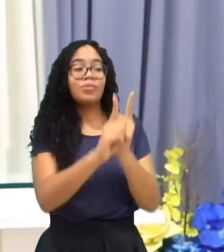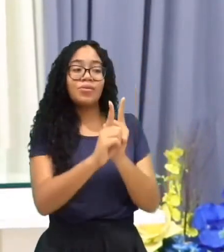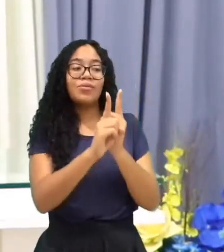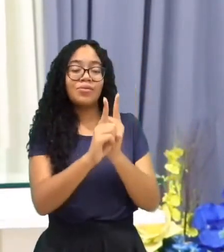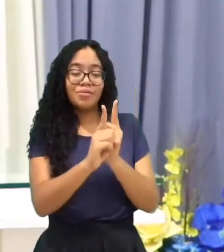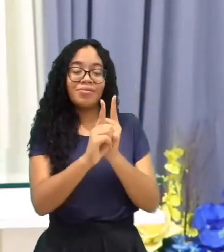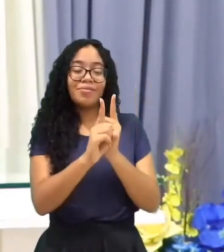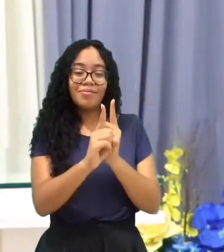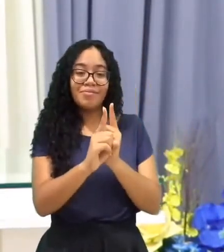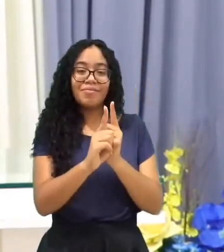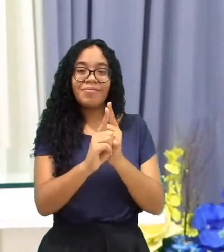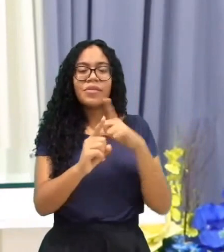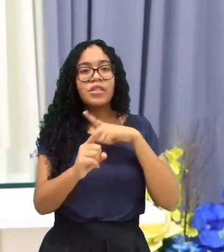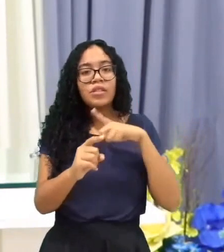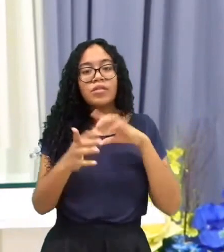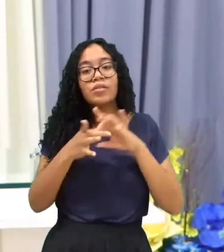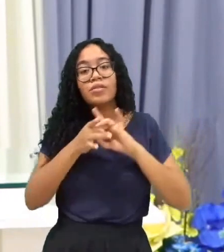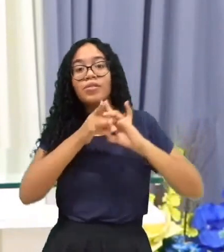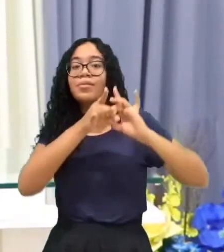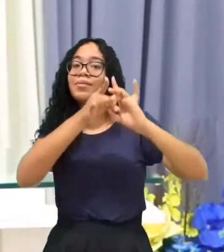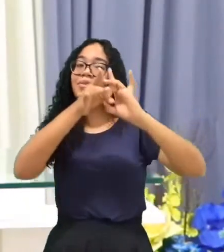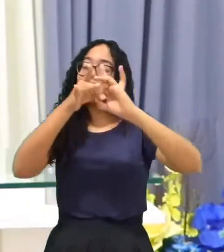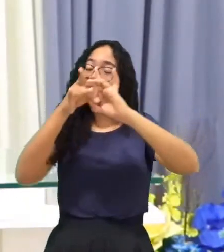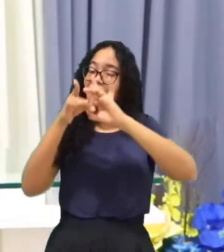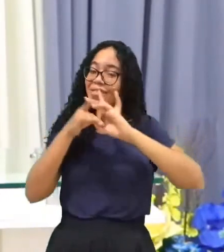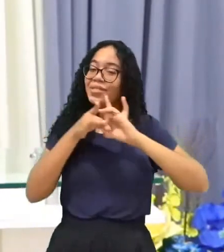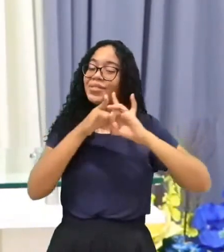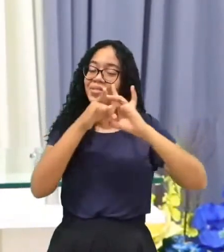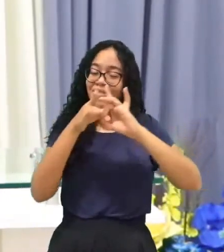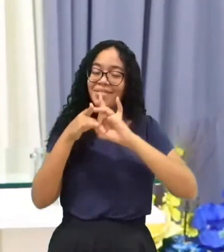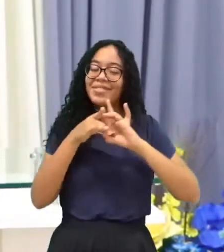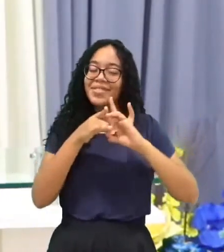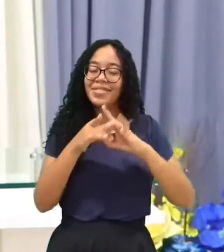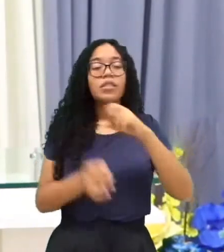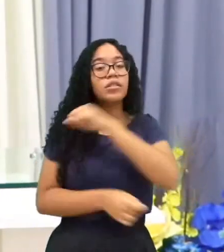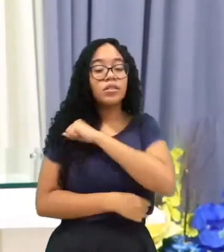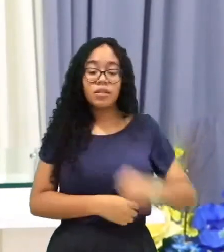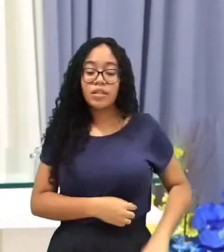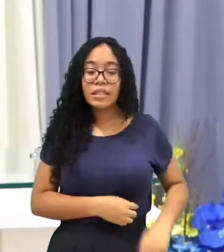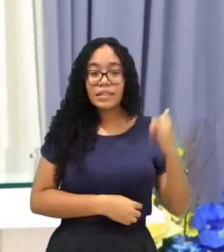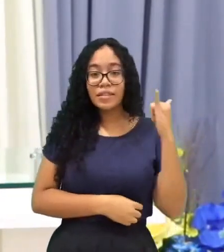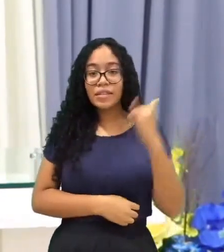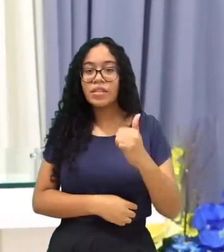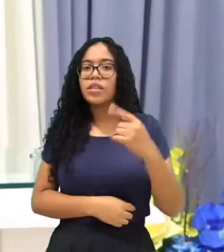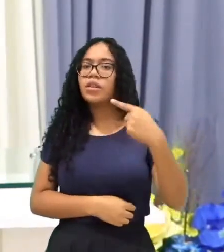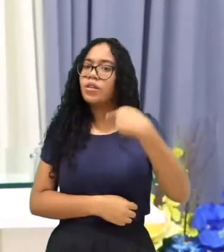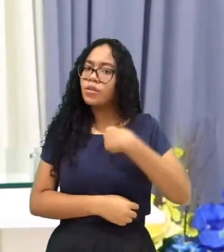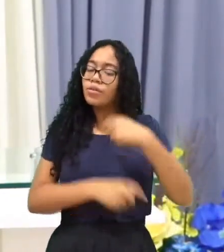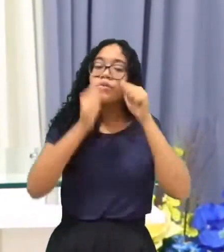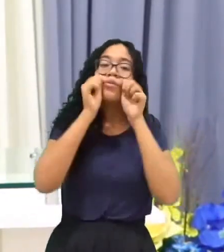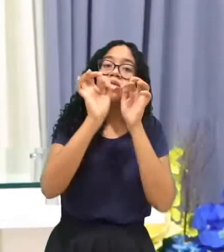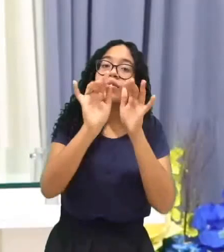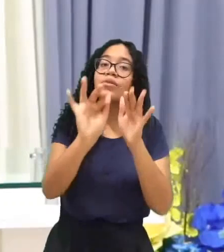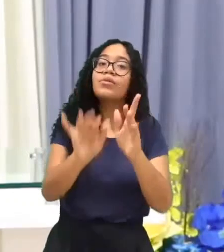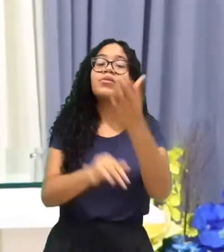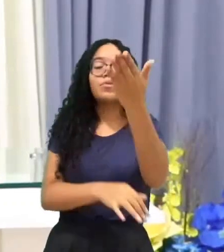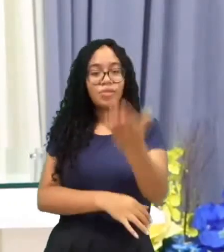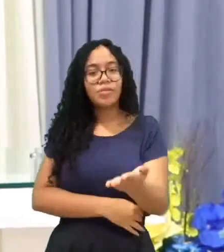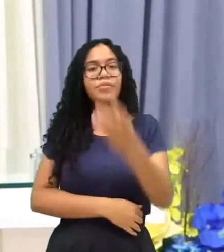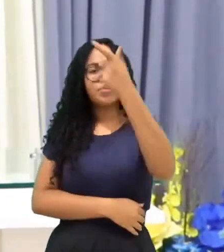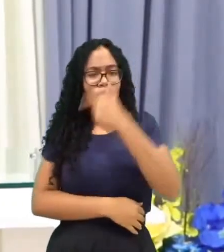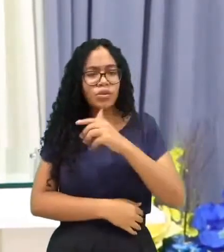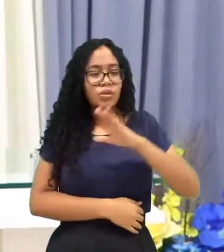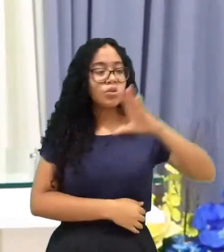um compromisso, uma aliança. O Senhor estava dizendo, eu que estou te abençoando, sou o Deus